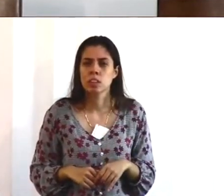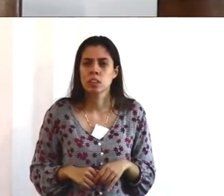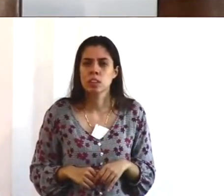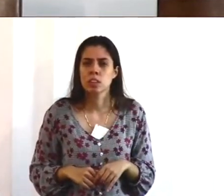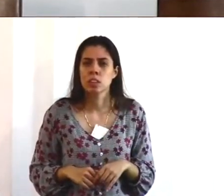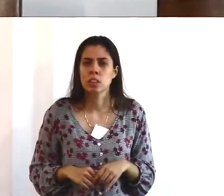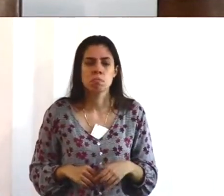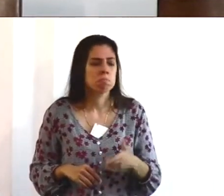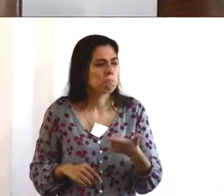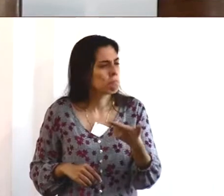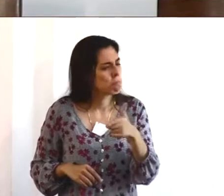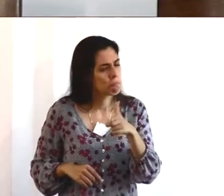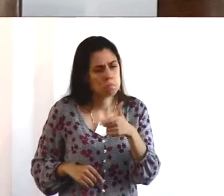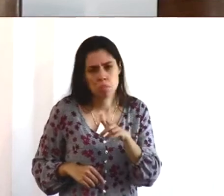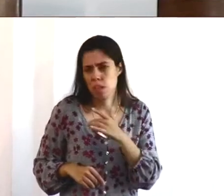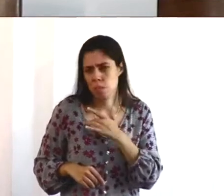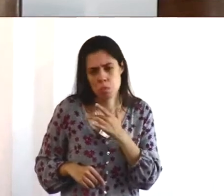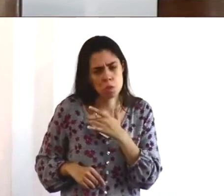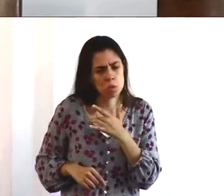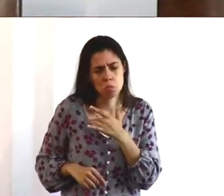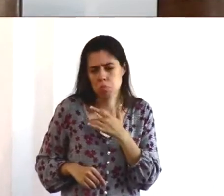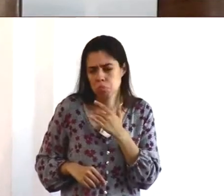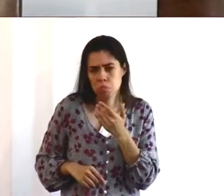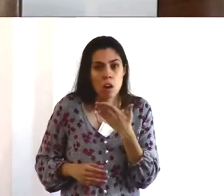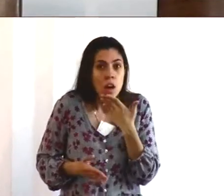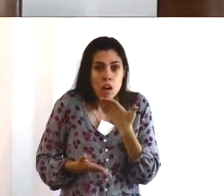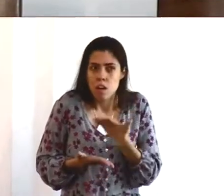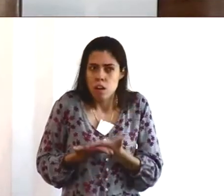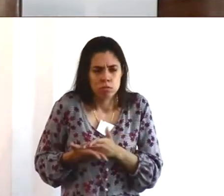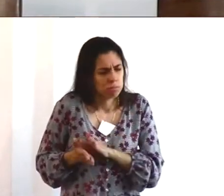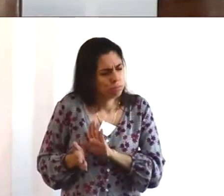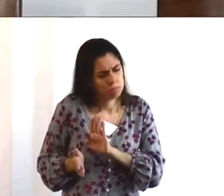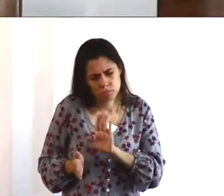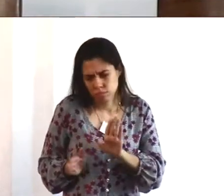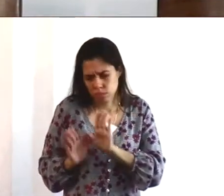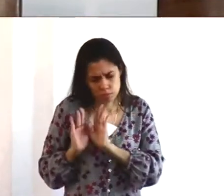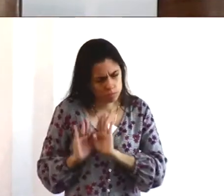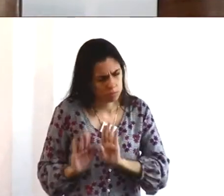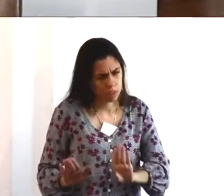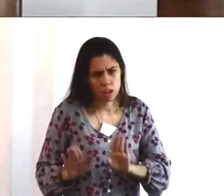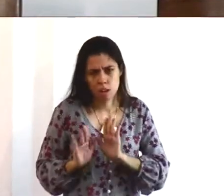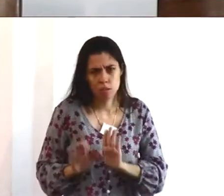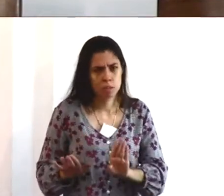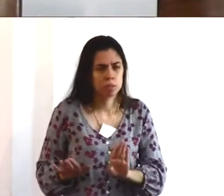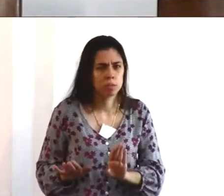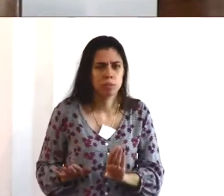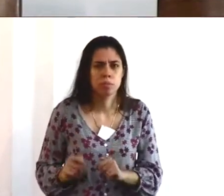não temais, nem vos assusteis por causa desta grande multidão,